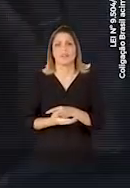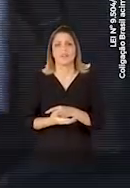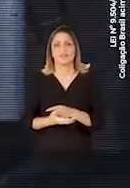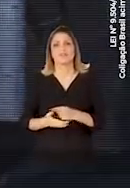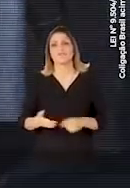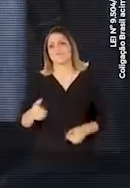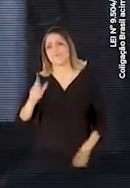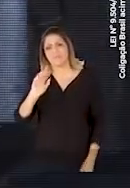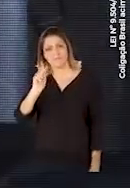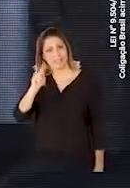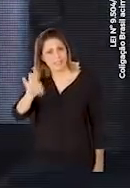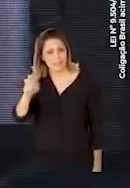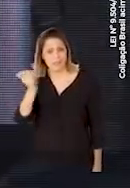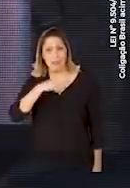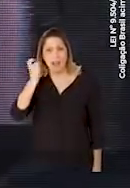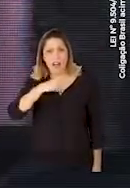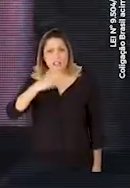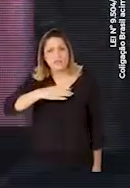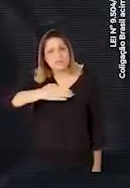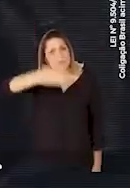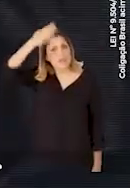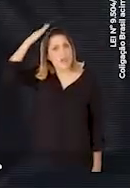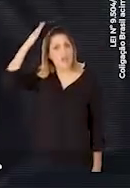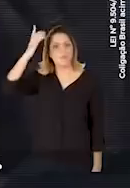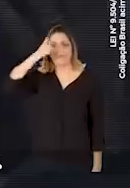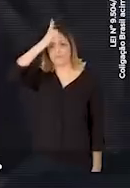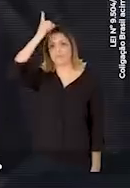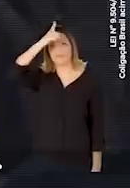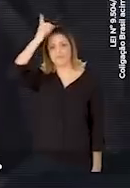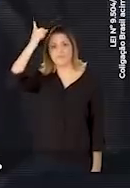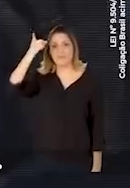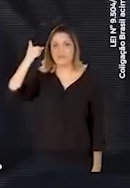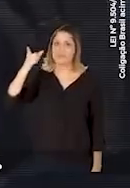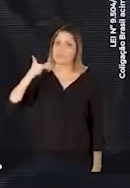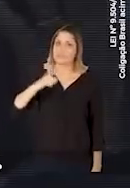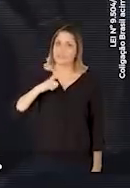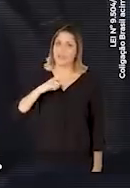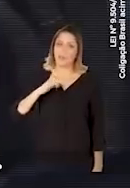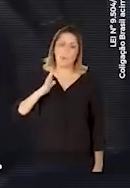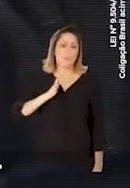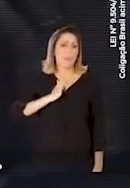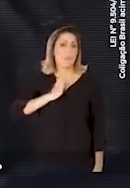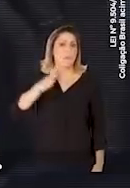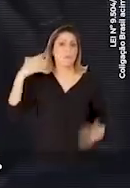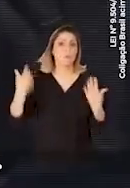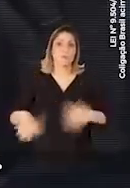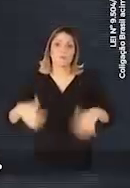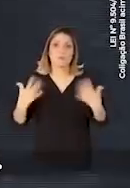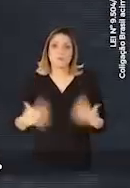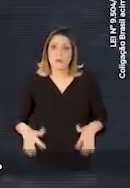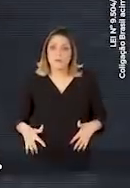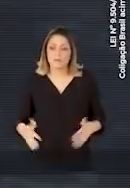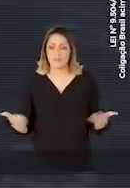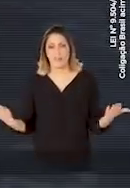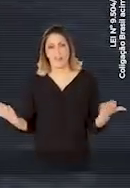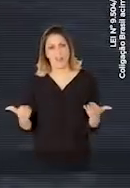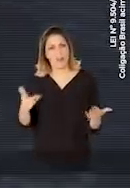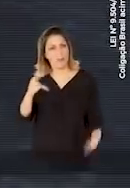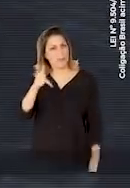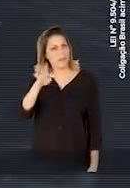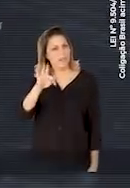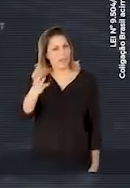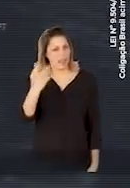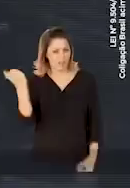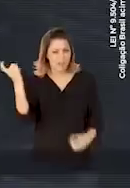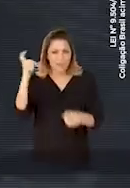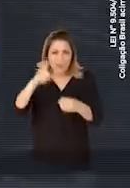manter no poder e ainda inventou o Temer. E juntos fizeram um estrago sem precedentes. Agora o